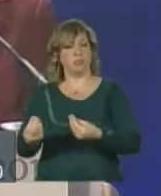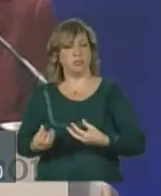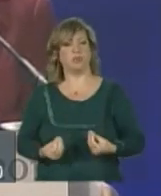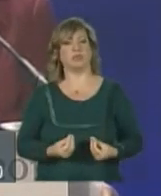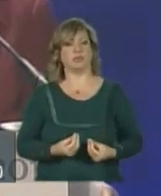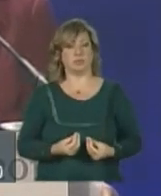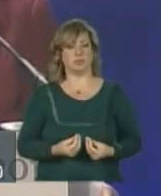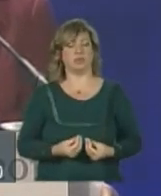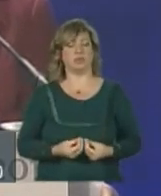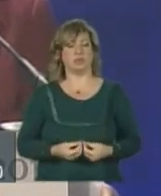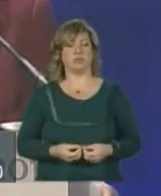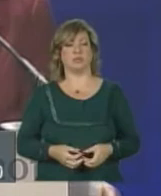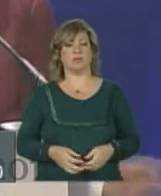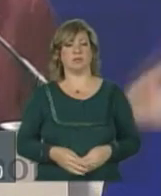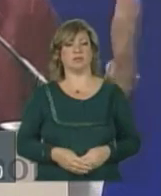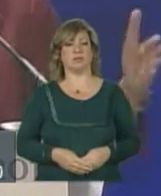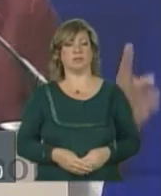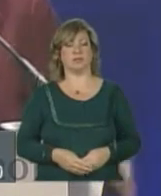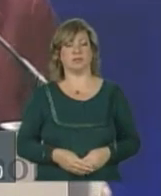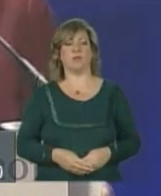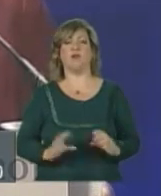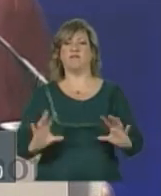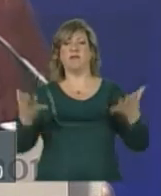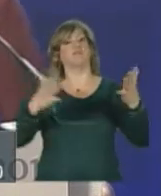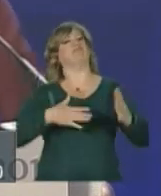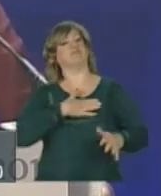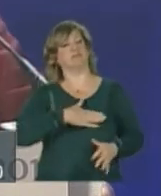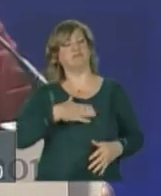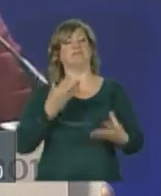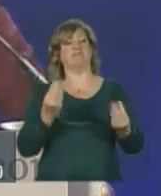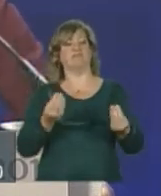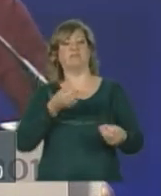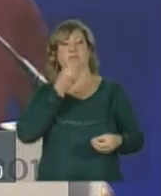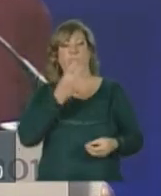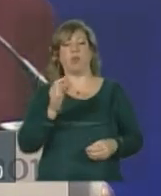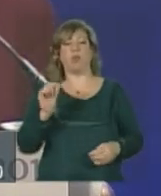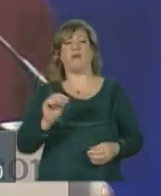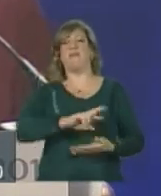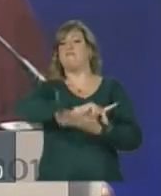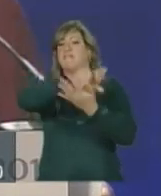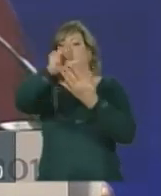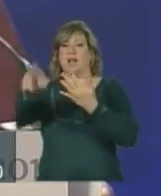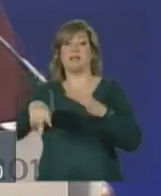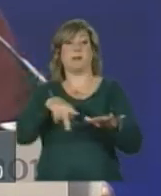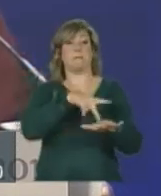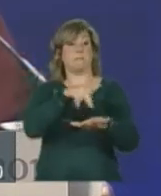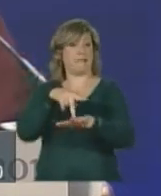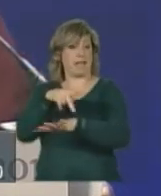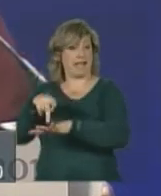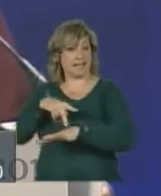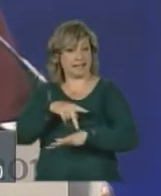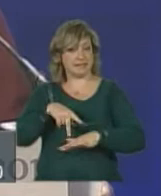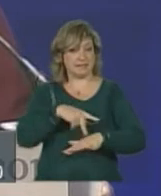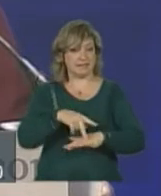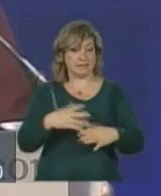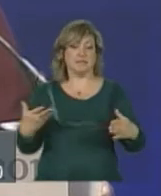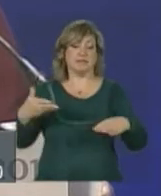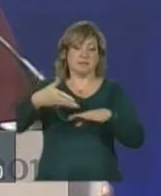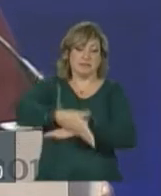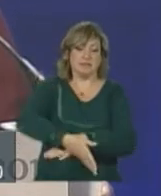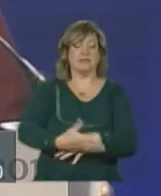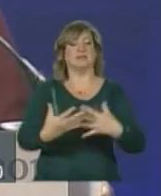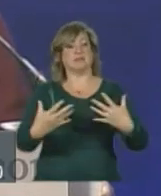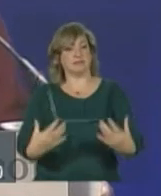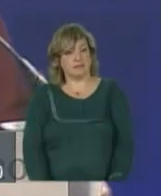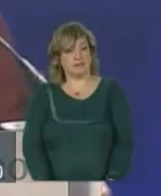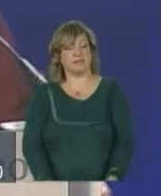foi muito assim, comemorado o fato que vários países entraram e adotaram